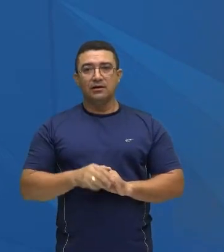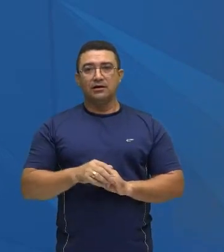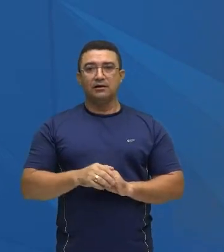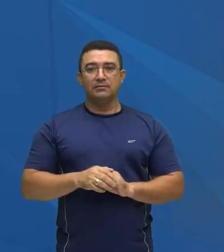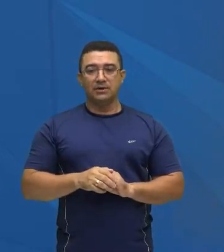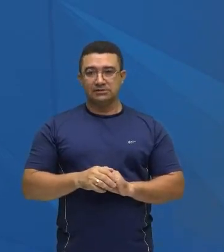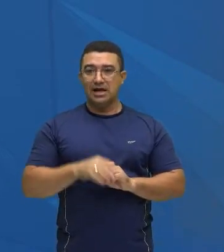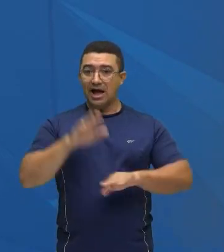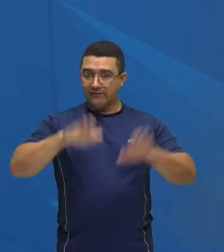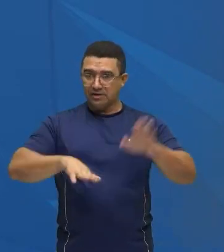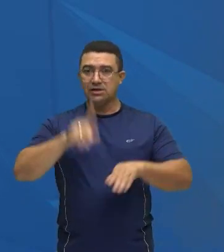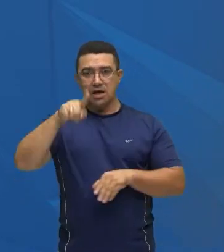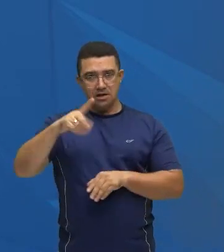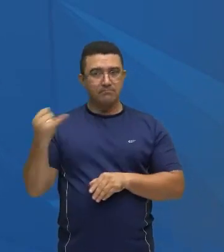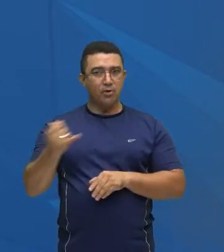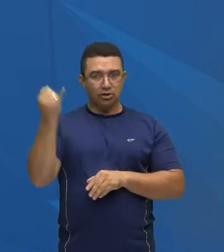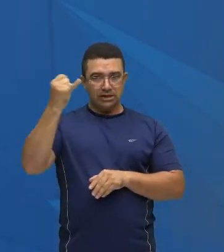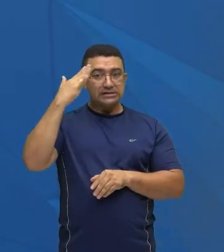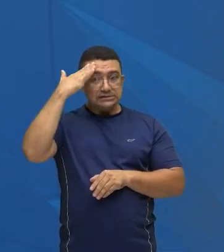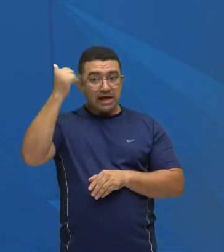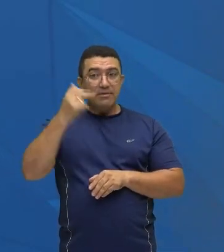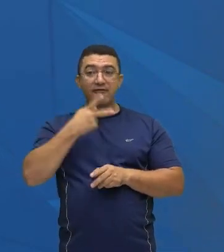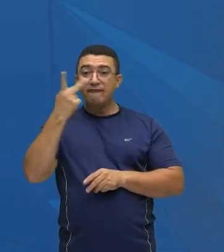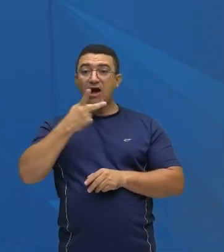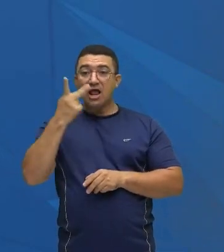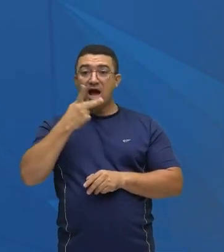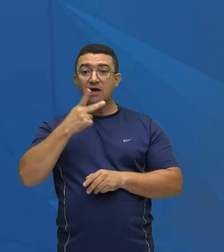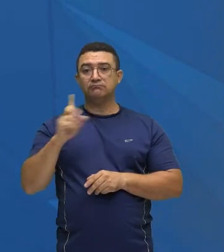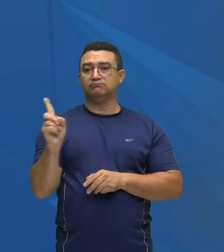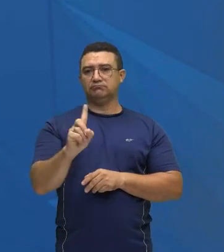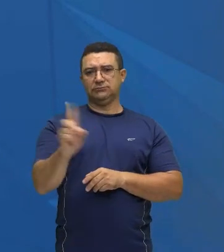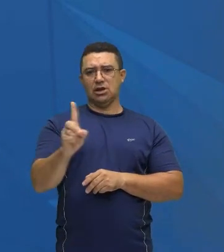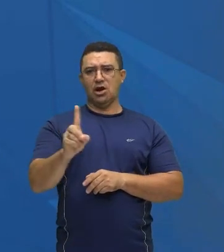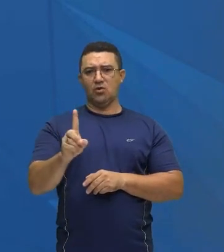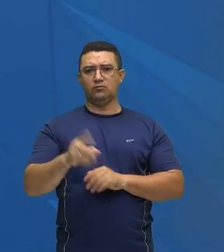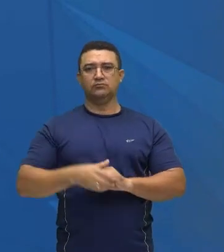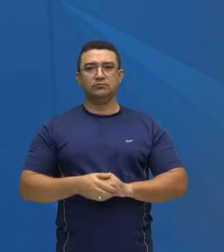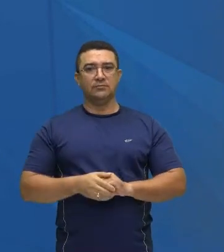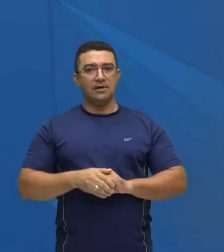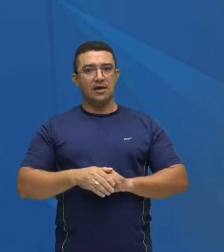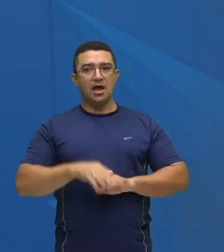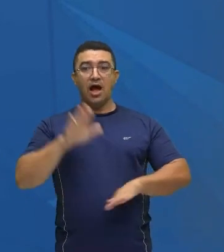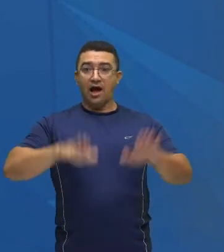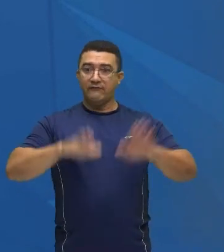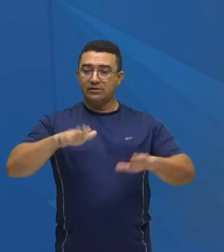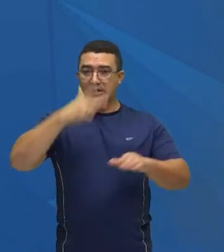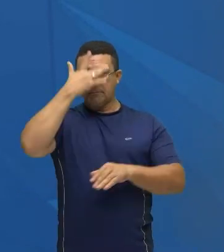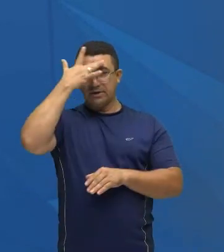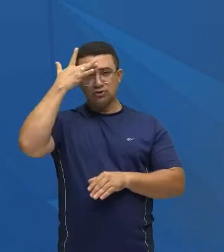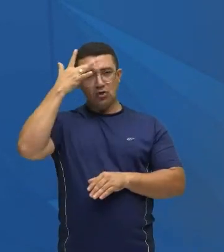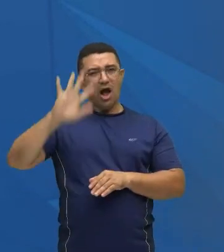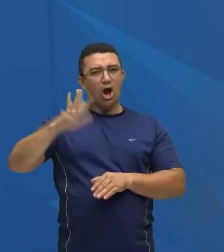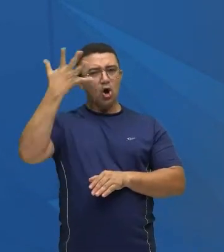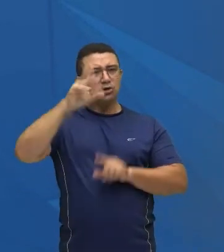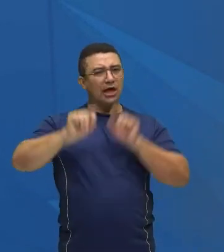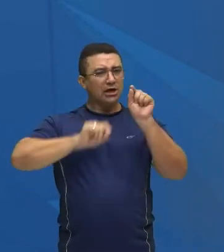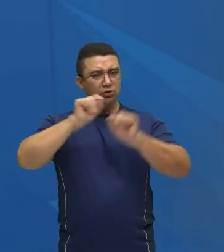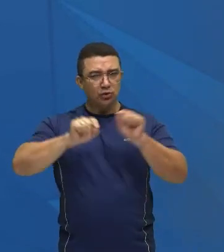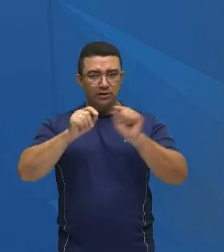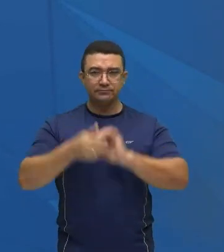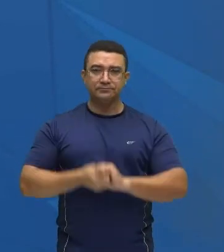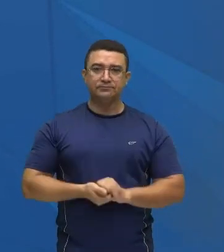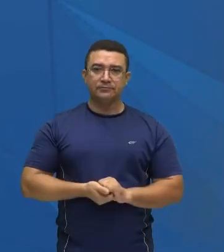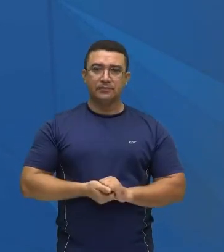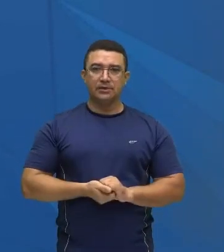não, ele é importante, tá bom, gente? E aí, nesse momento, na empolgação, acontece ali, não é,